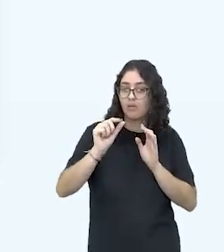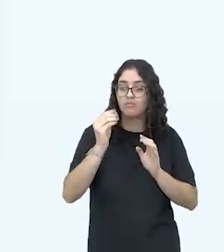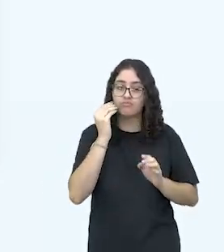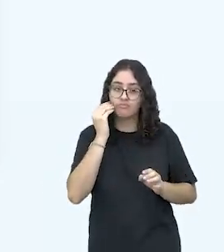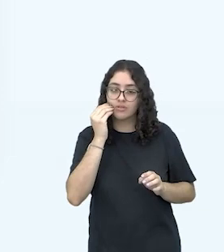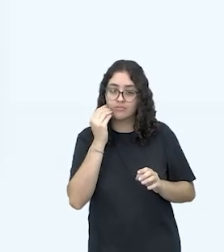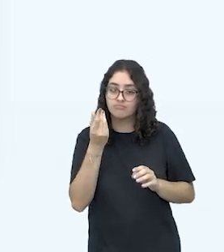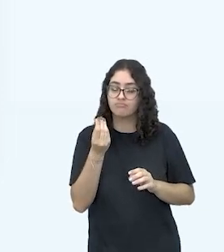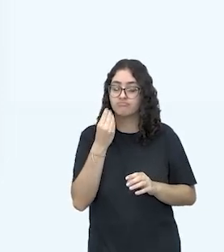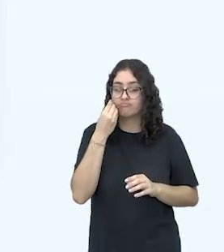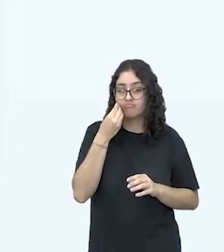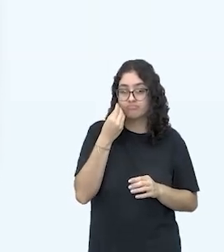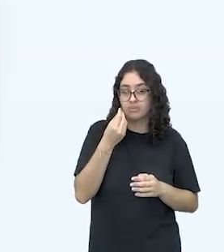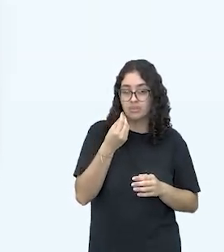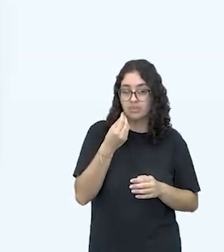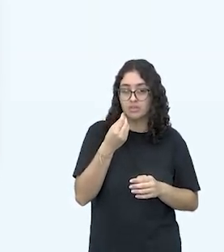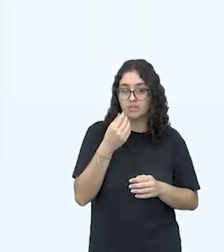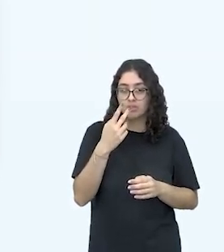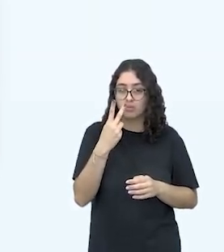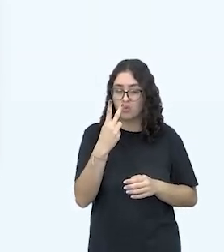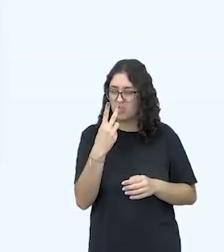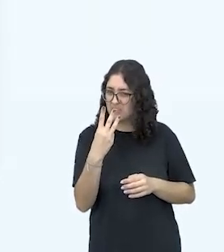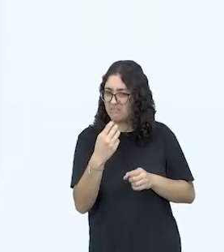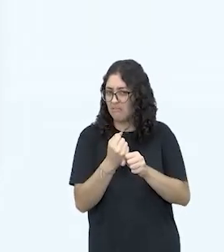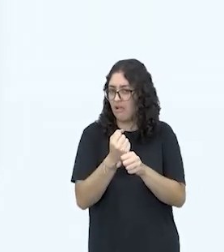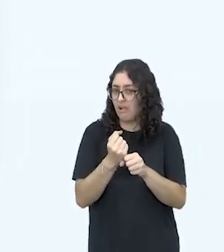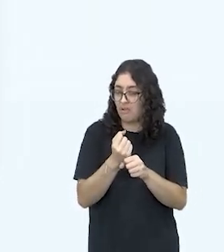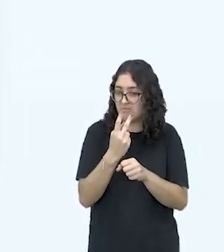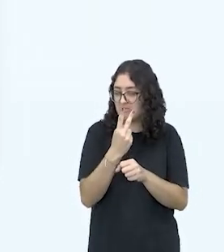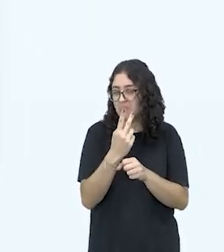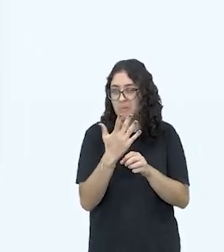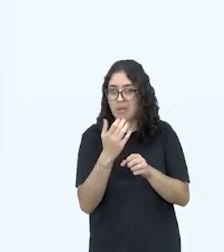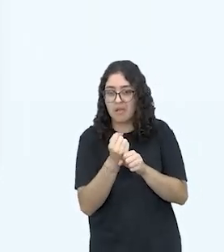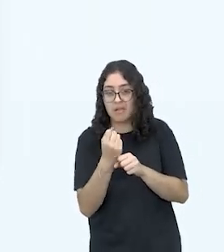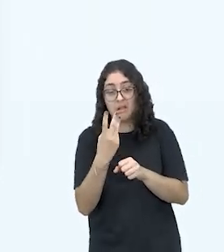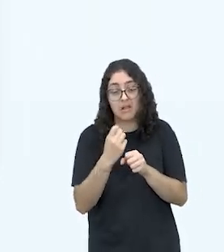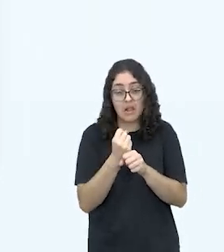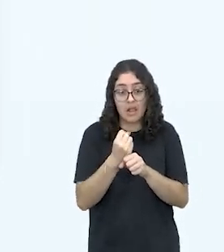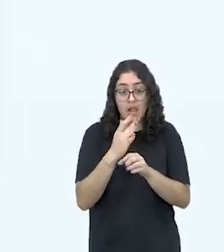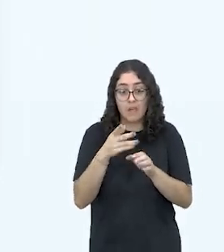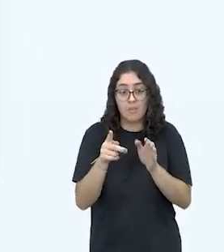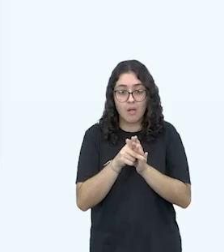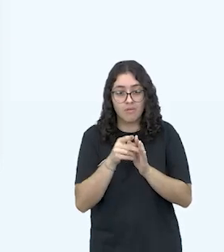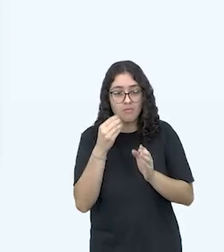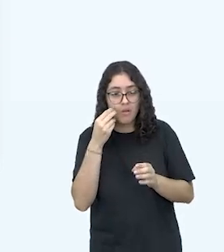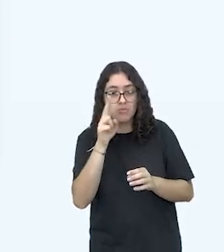plantadas. Durante 2 a 3 anos, toda a cana produzida será usada como muda.